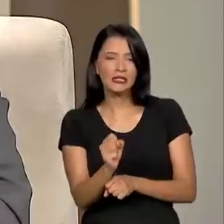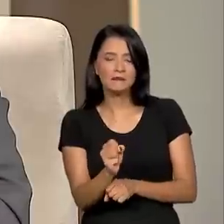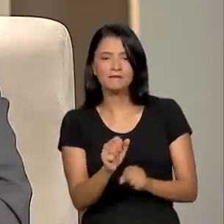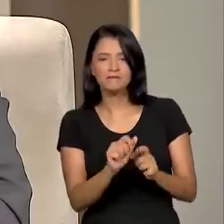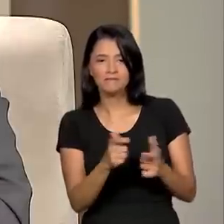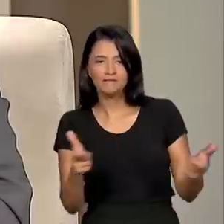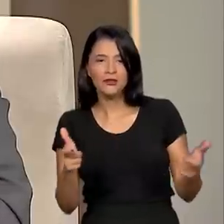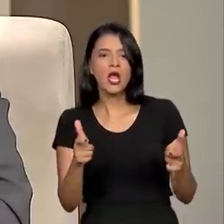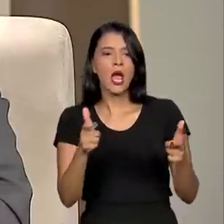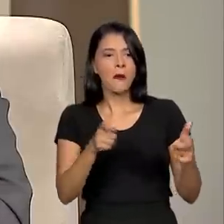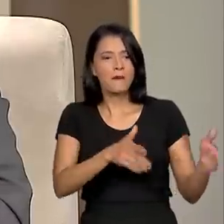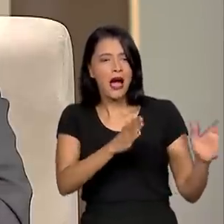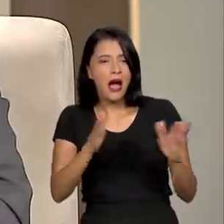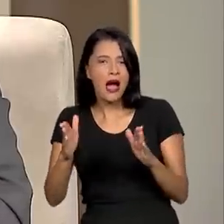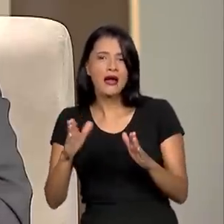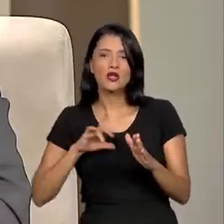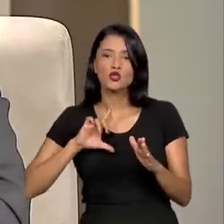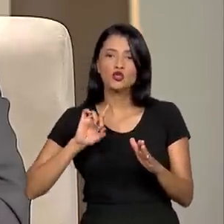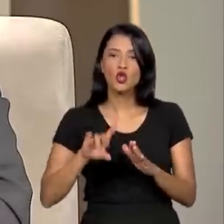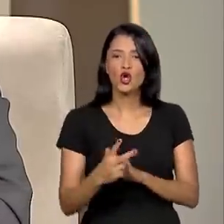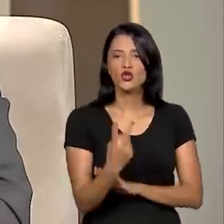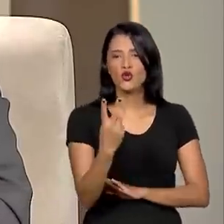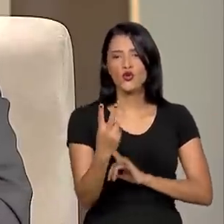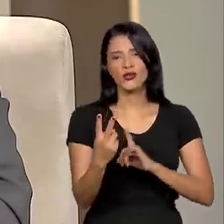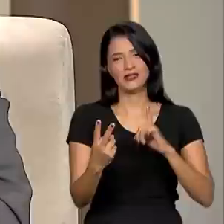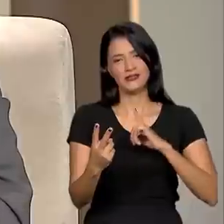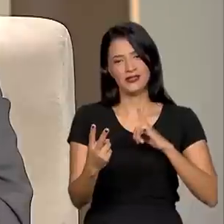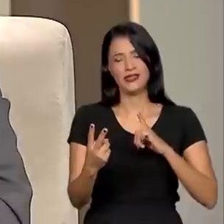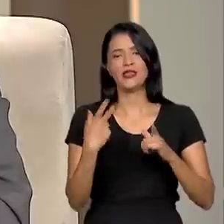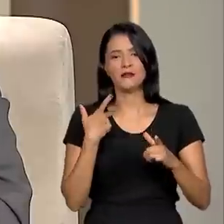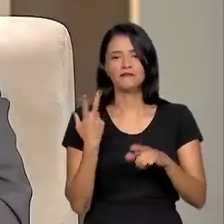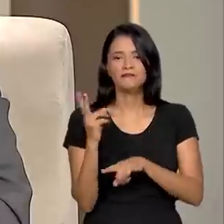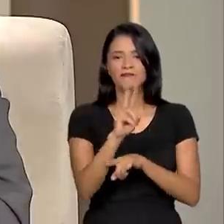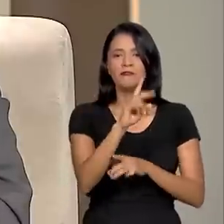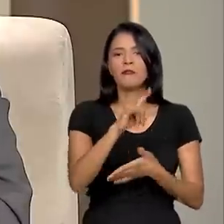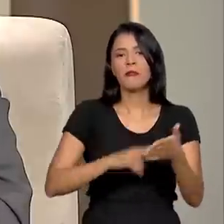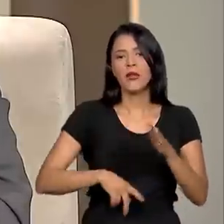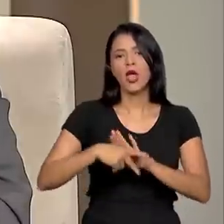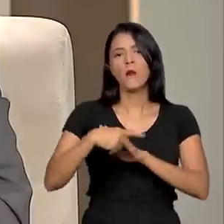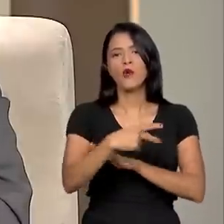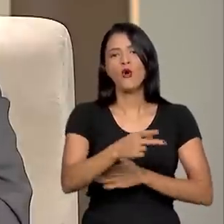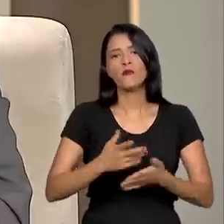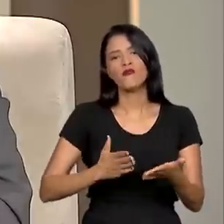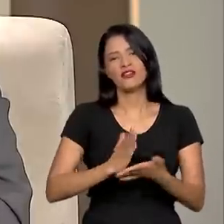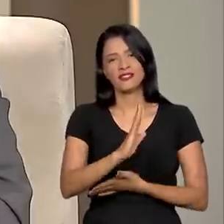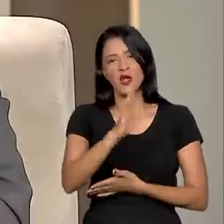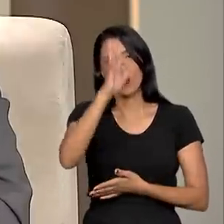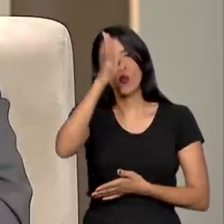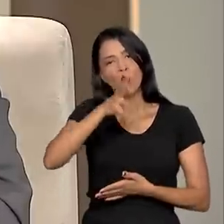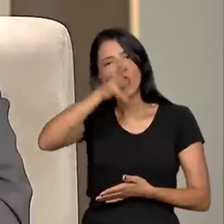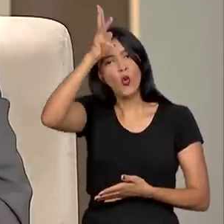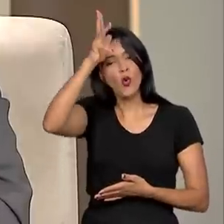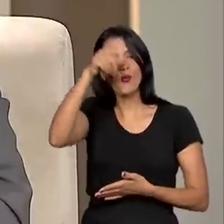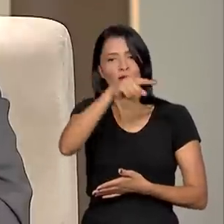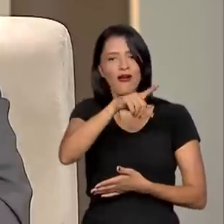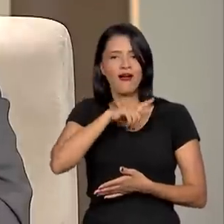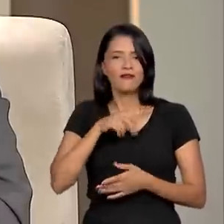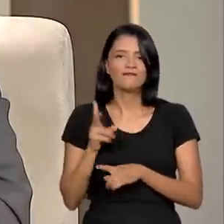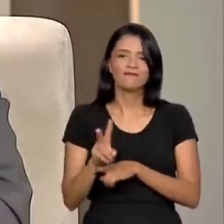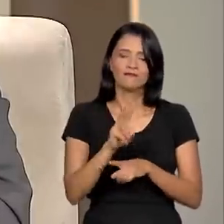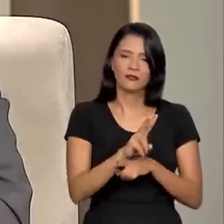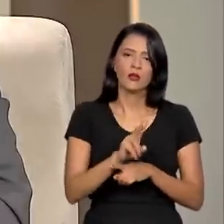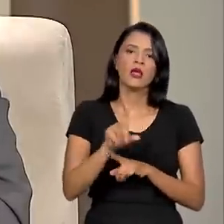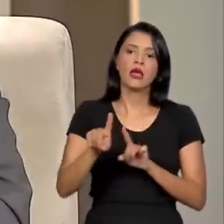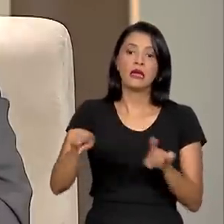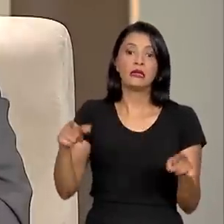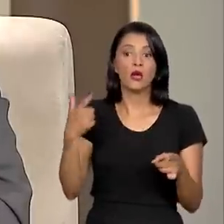dois tinham alvará de corpo de bombeiros, que é uma dificuldade muito grande em compatibilizar a legislação para a concessão